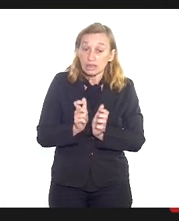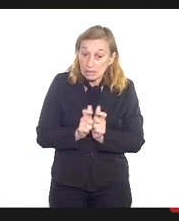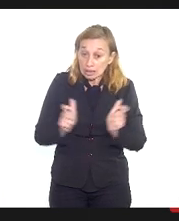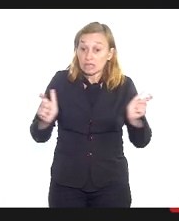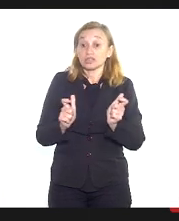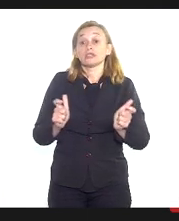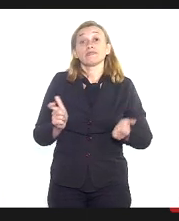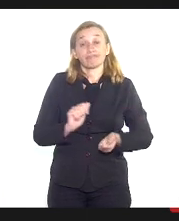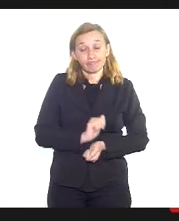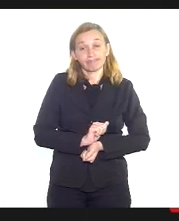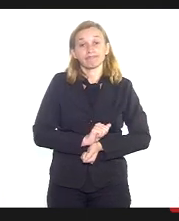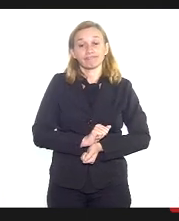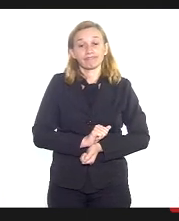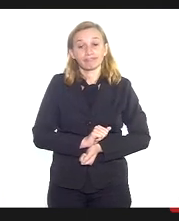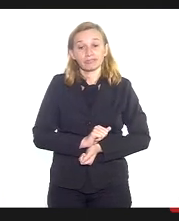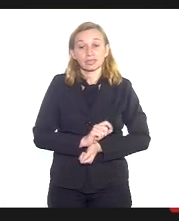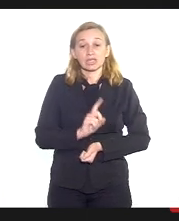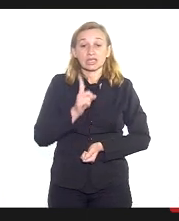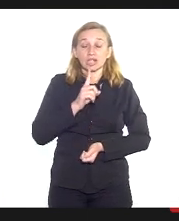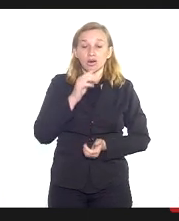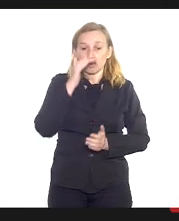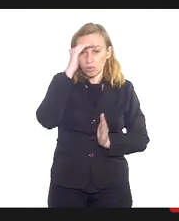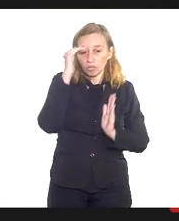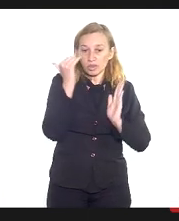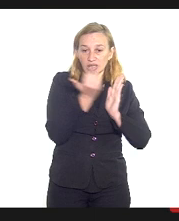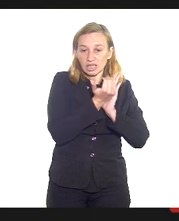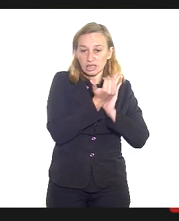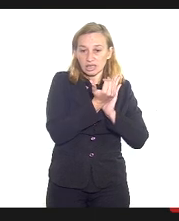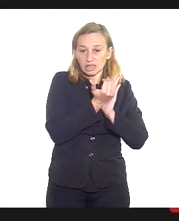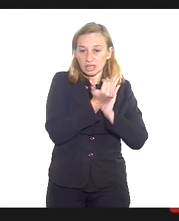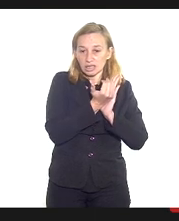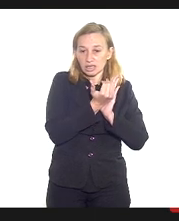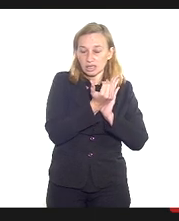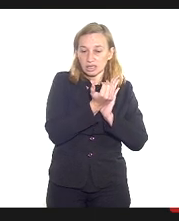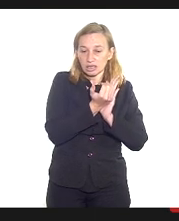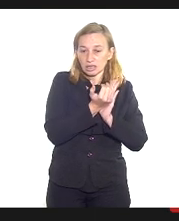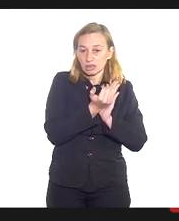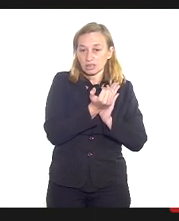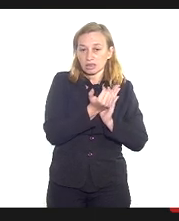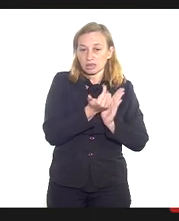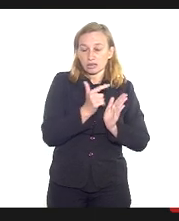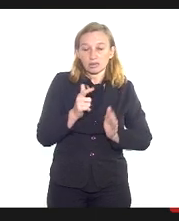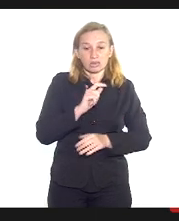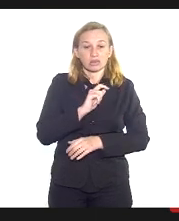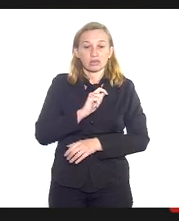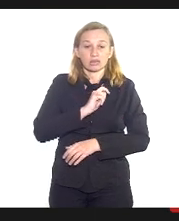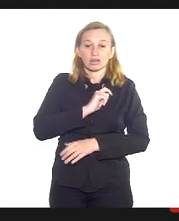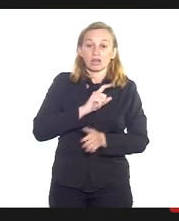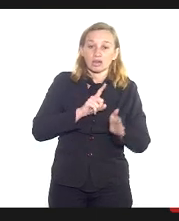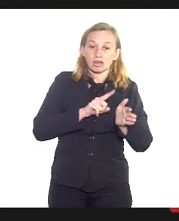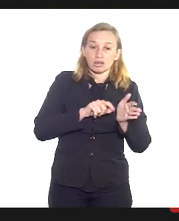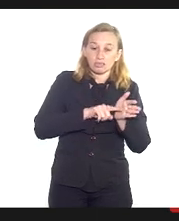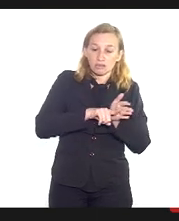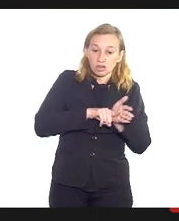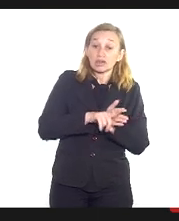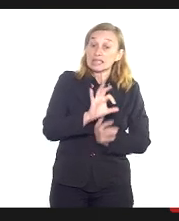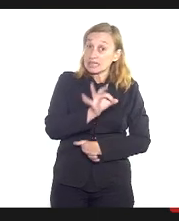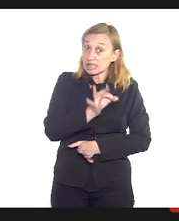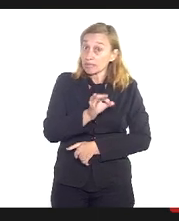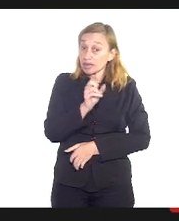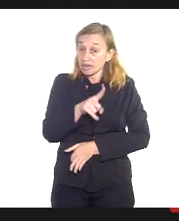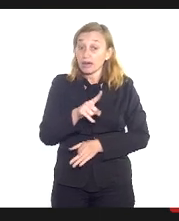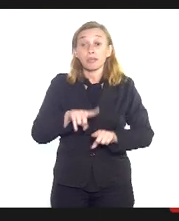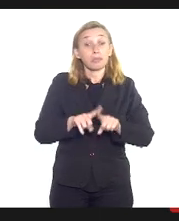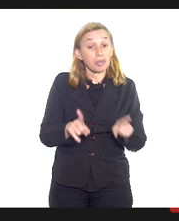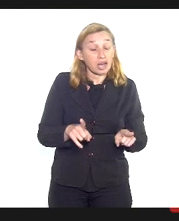Quanto o não cumprir sem embaraço a ação fiscal, evidentemente que o é. Mas eu acho